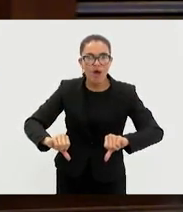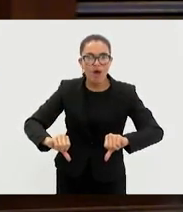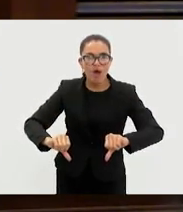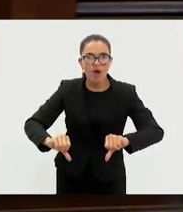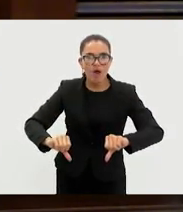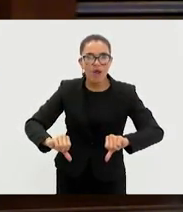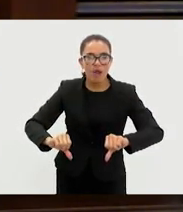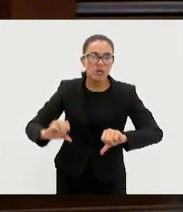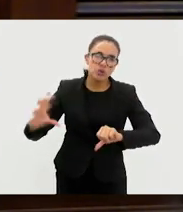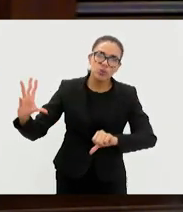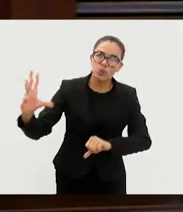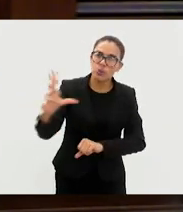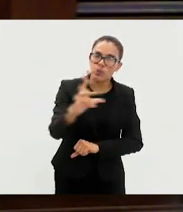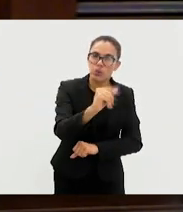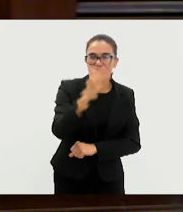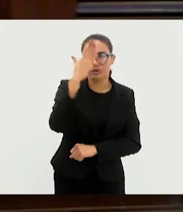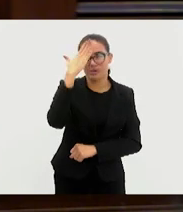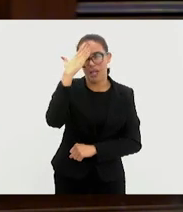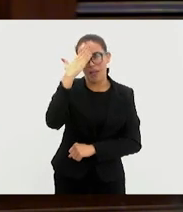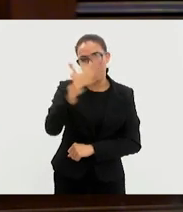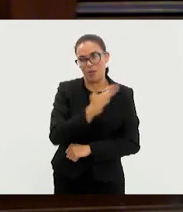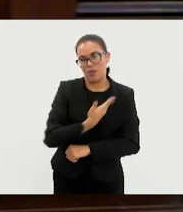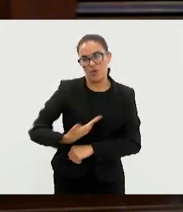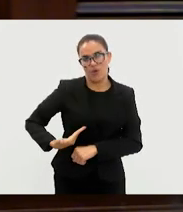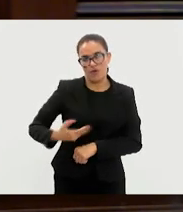Todos sabem disso no governo estadual.